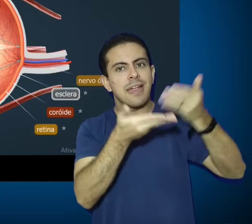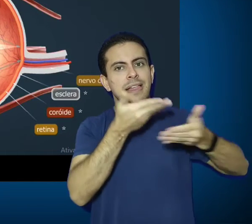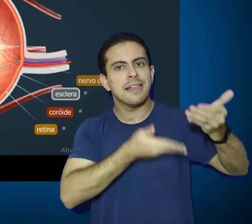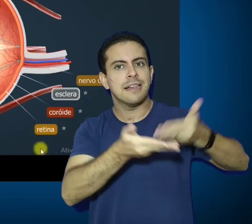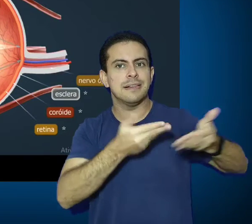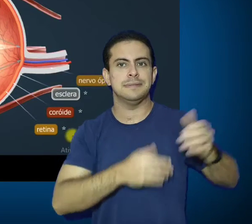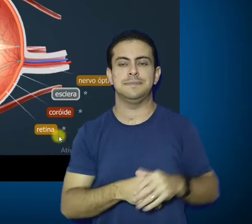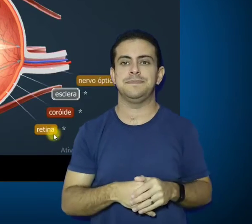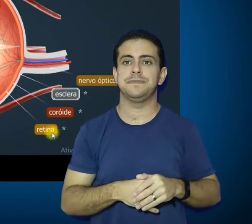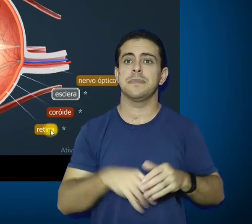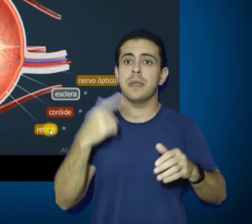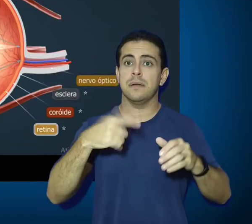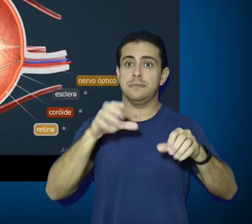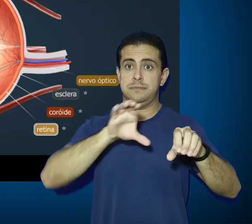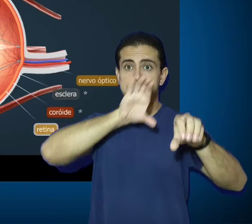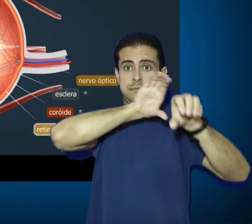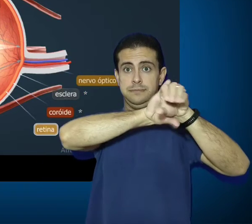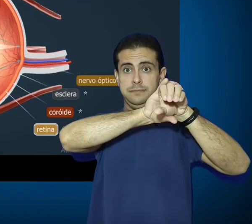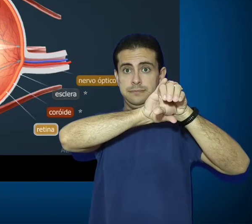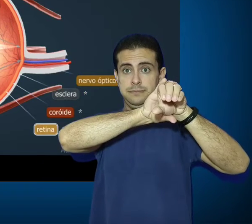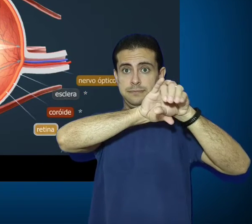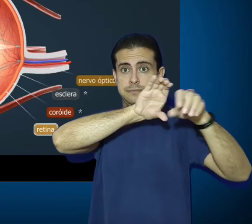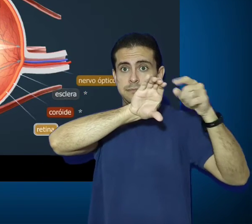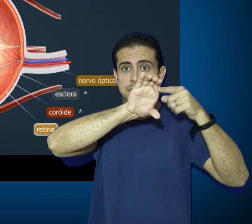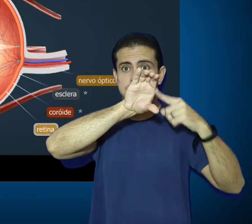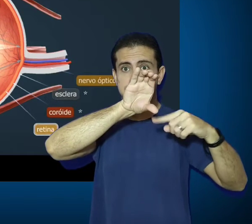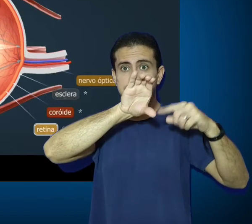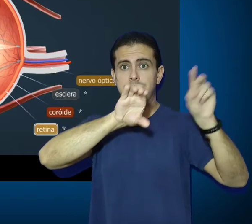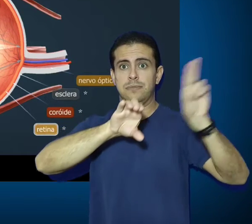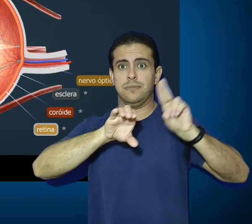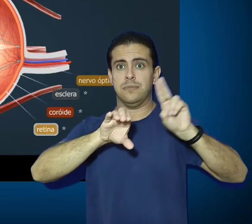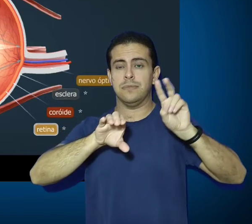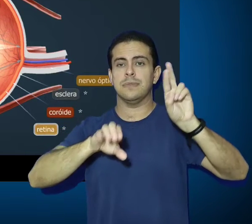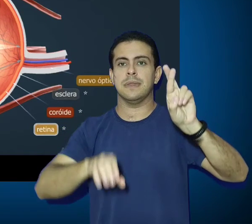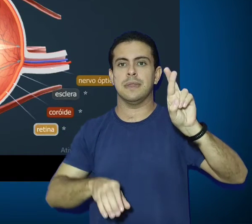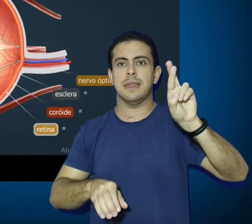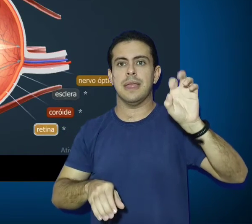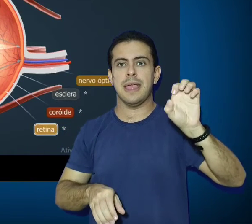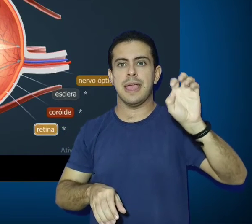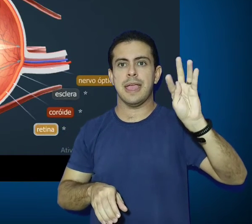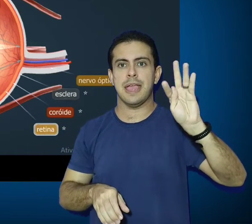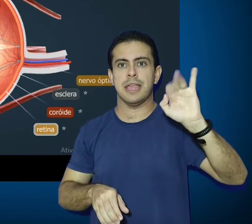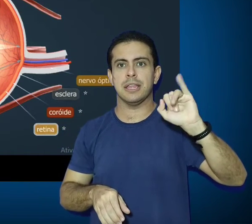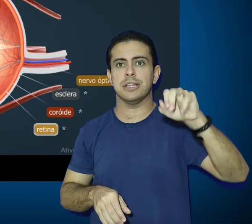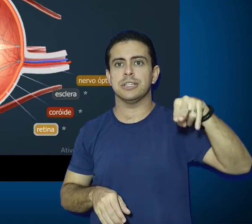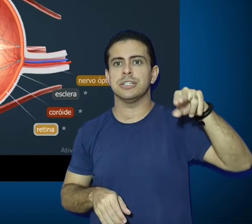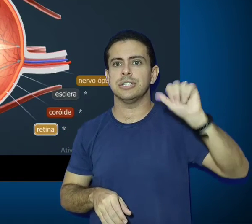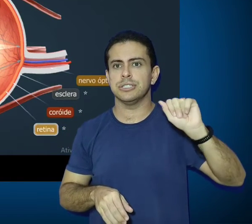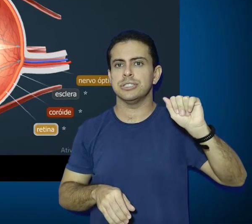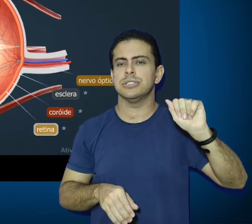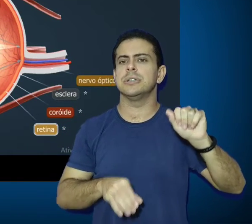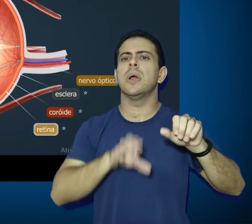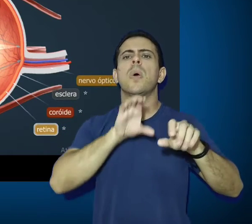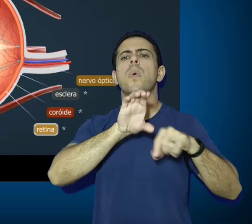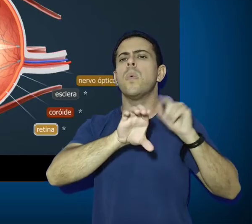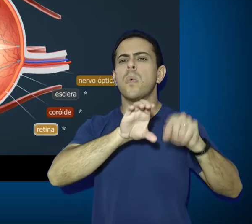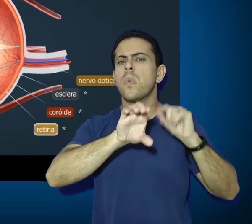E a retina? A retina ela tem uma função importante de fazer a conversão das ondas luminosas em impulsos